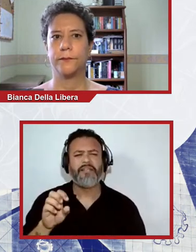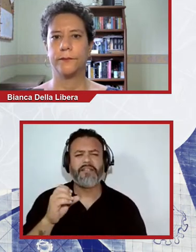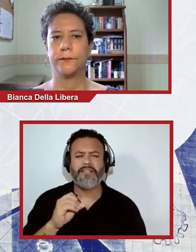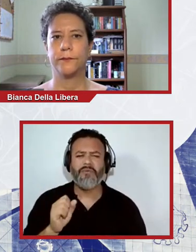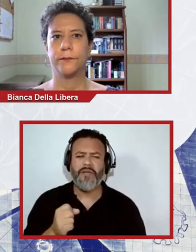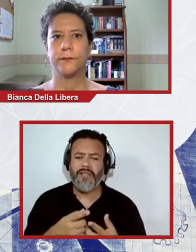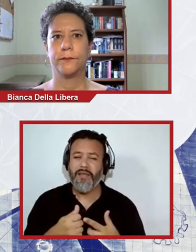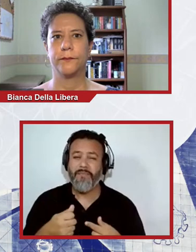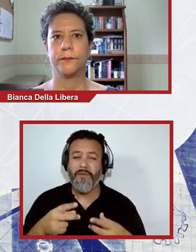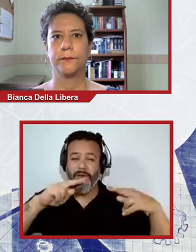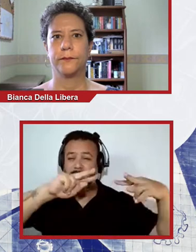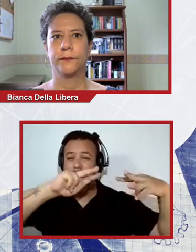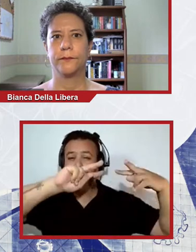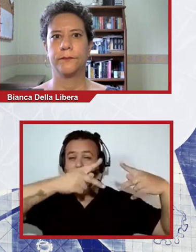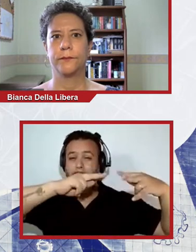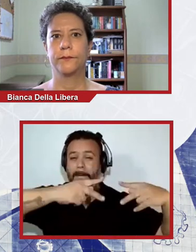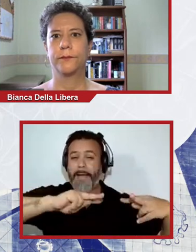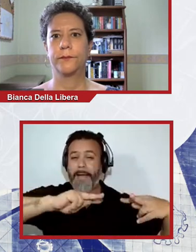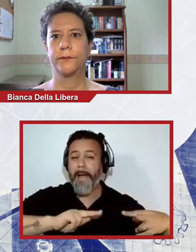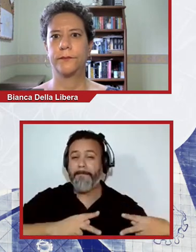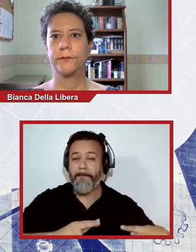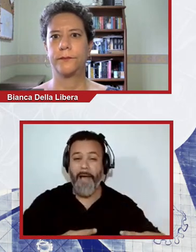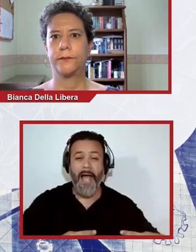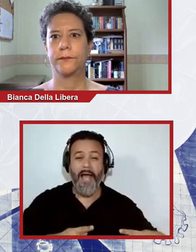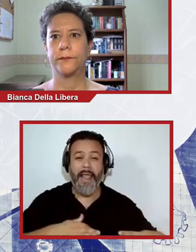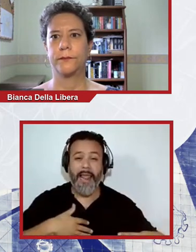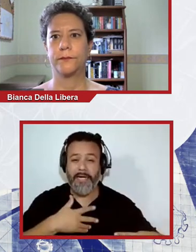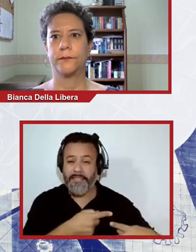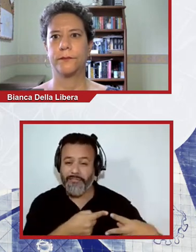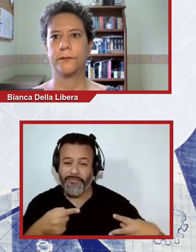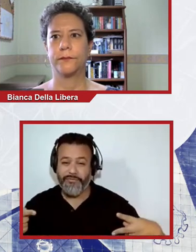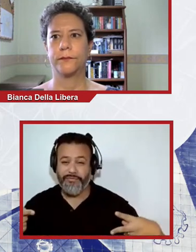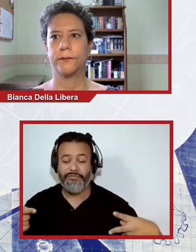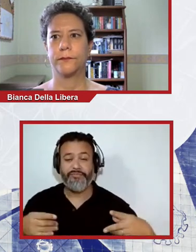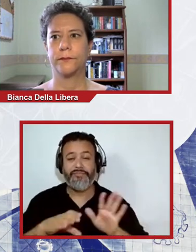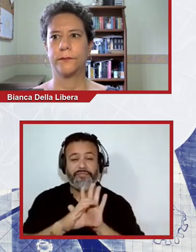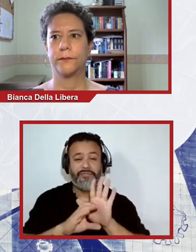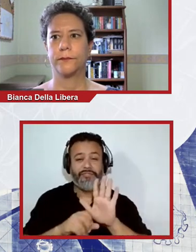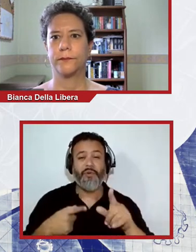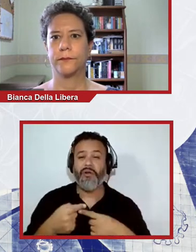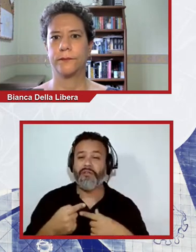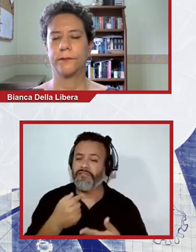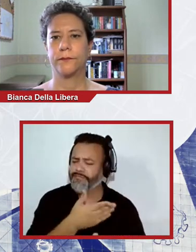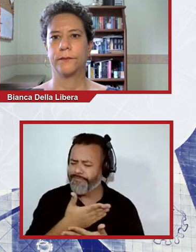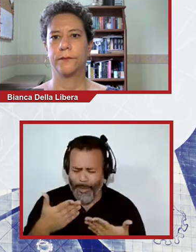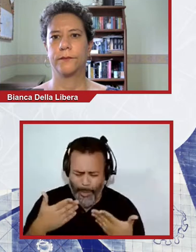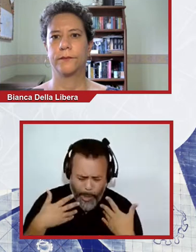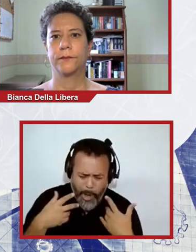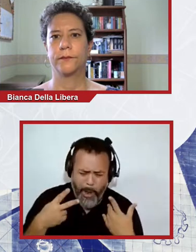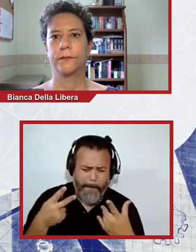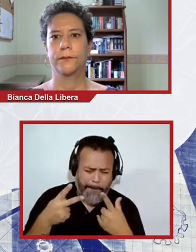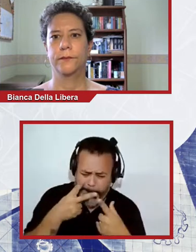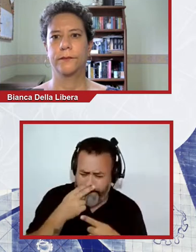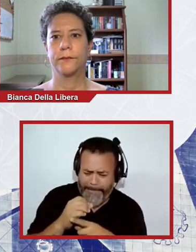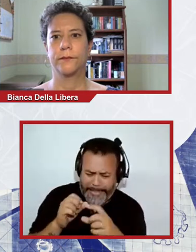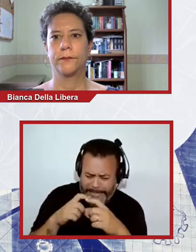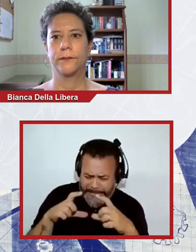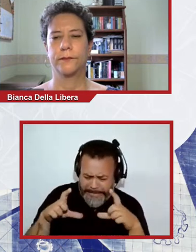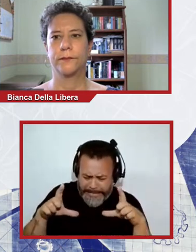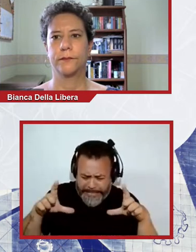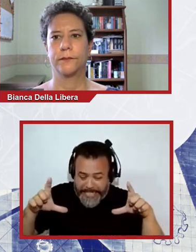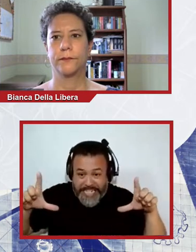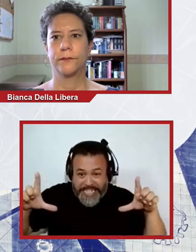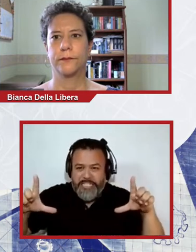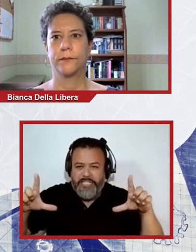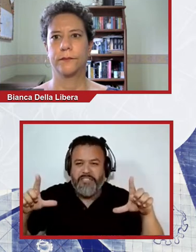de código de programação, que pode ser considerado como uma coisa meio megalômana, né? E tem